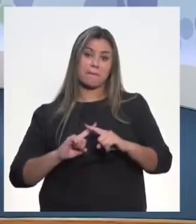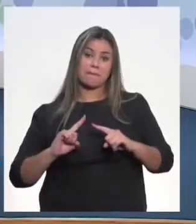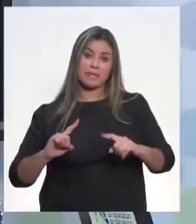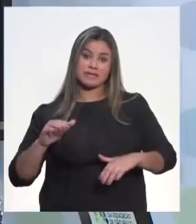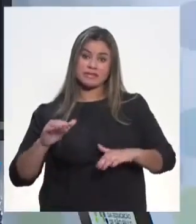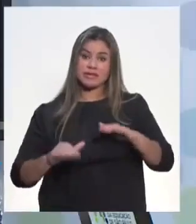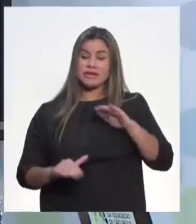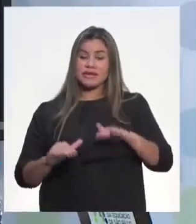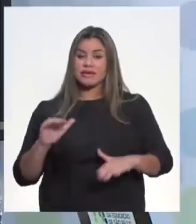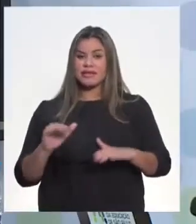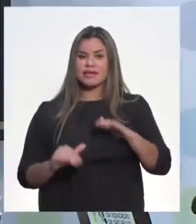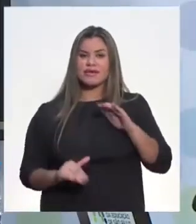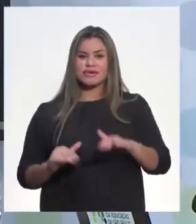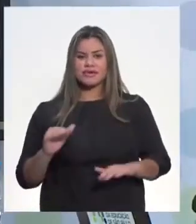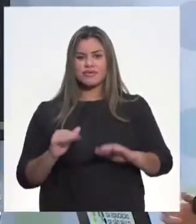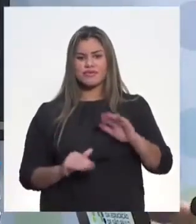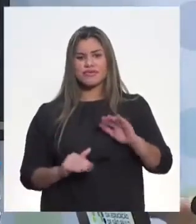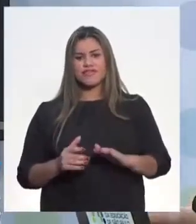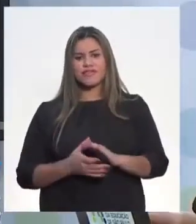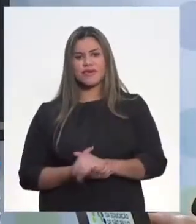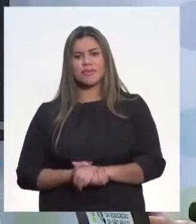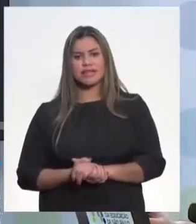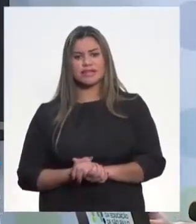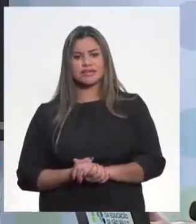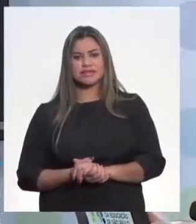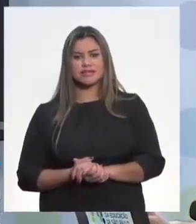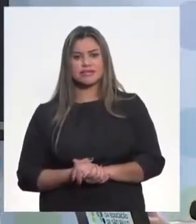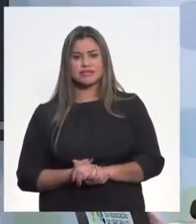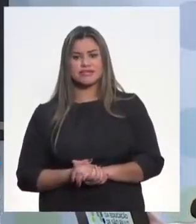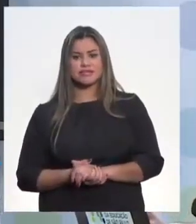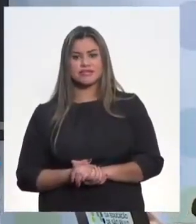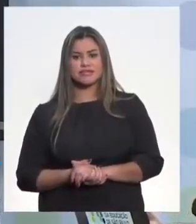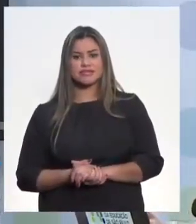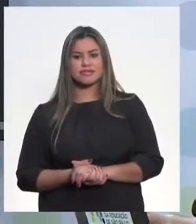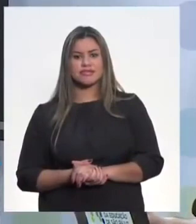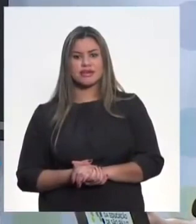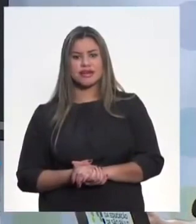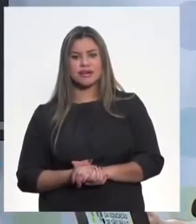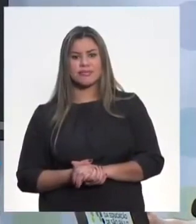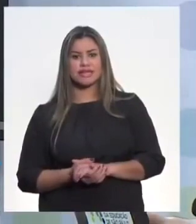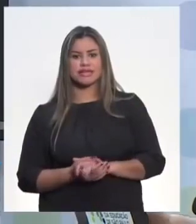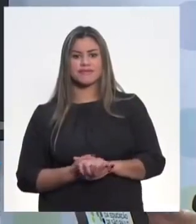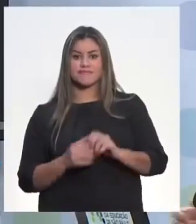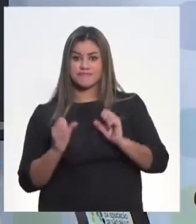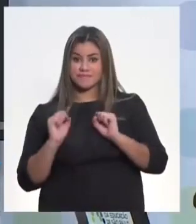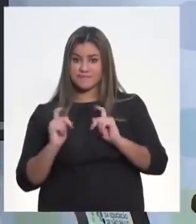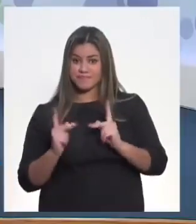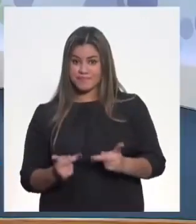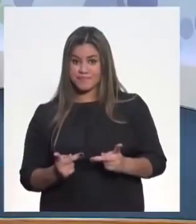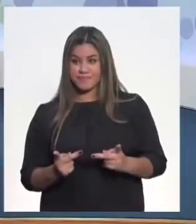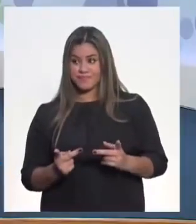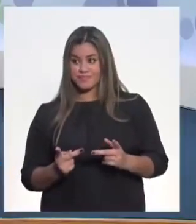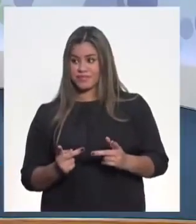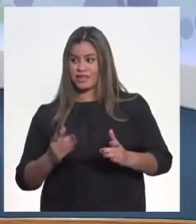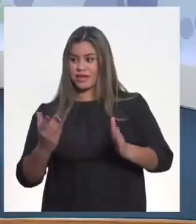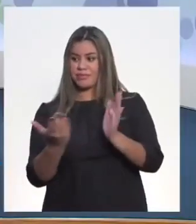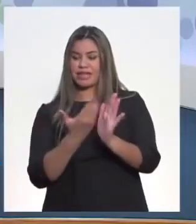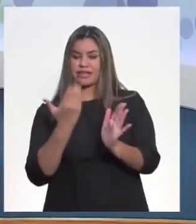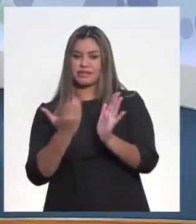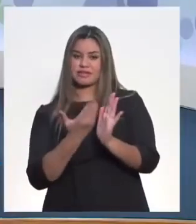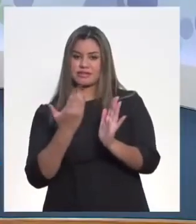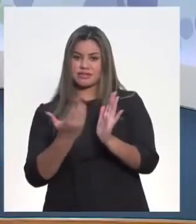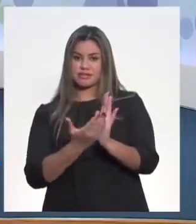consegue isso, então é uma questão de análise. Tudo bem? Então, vocês vão pegar o caderno de vocês e a